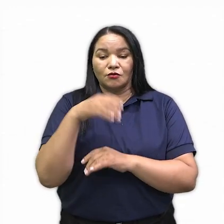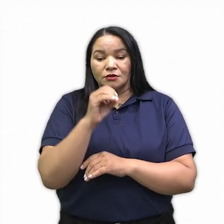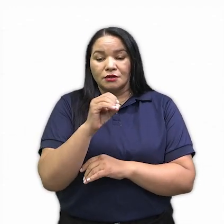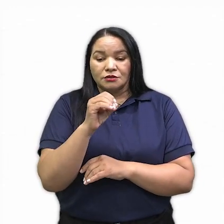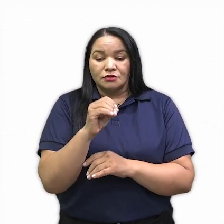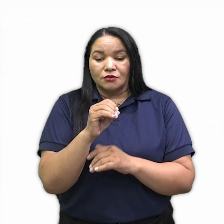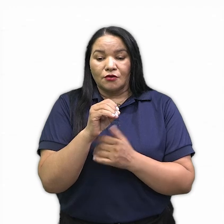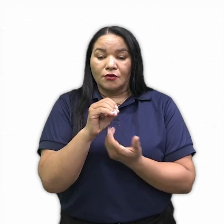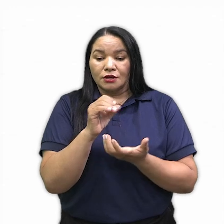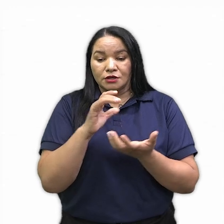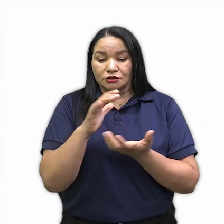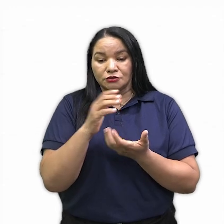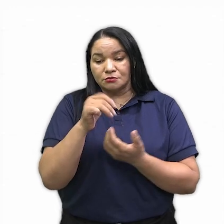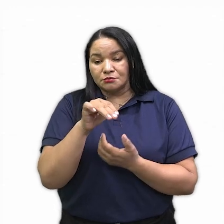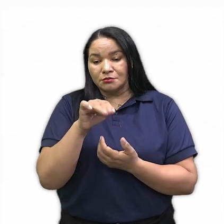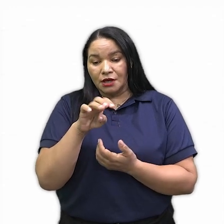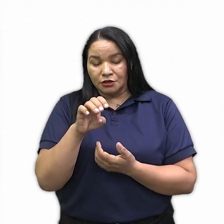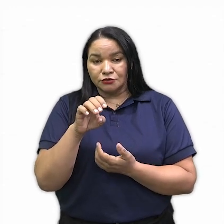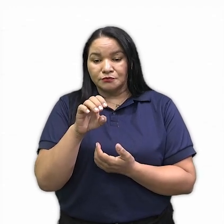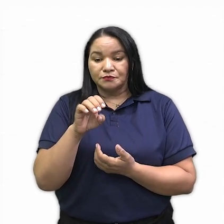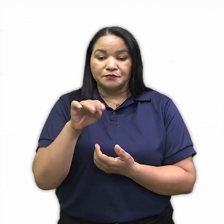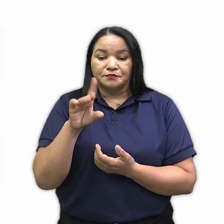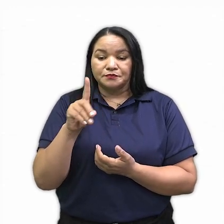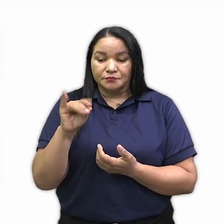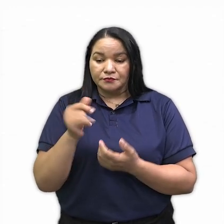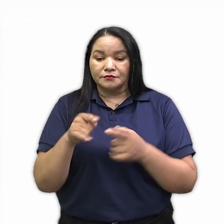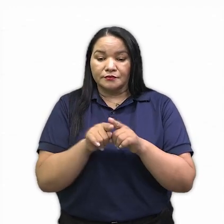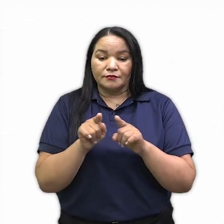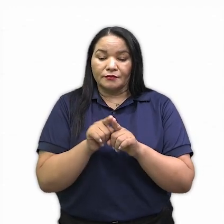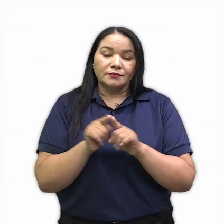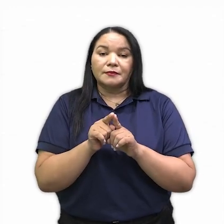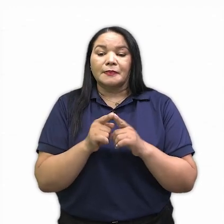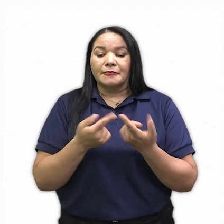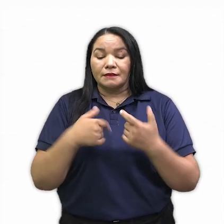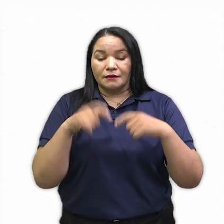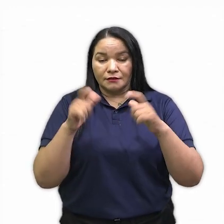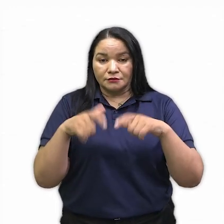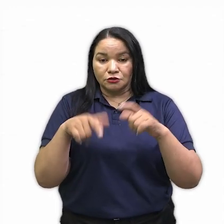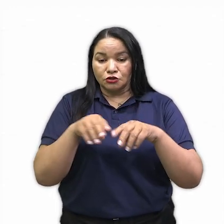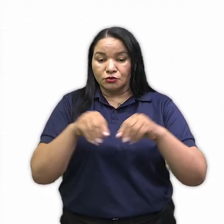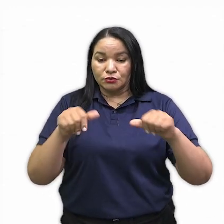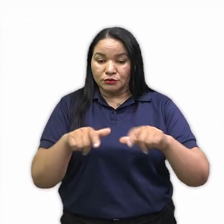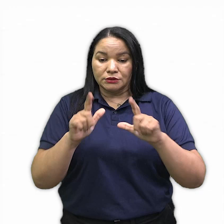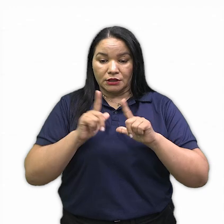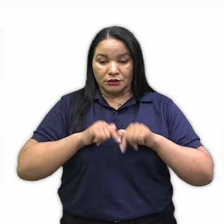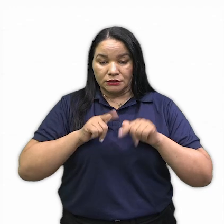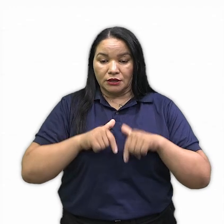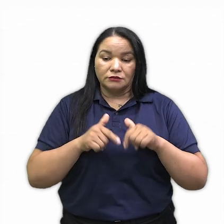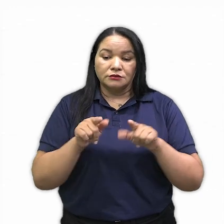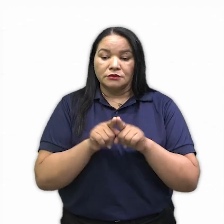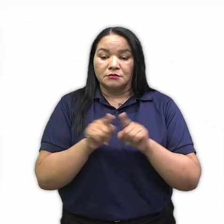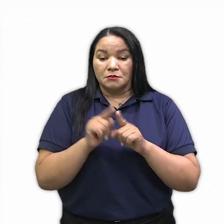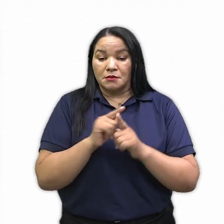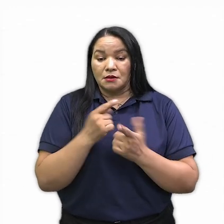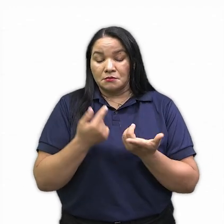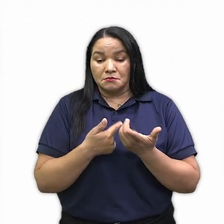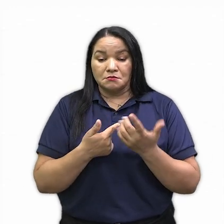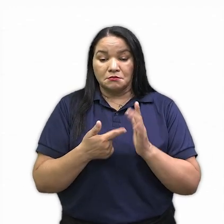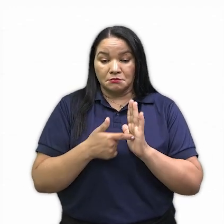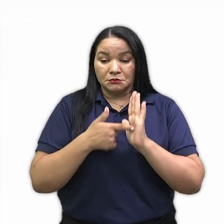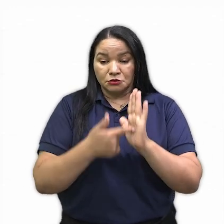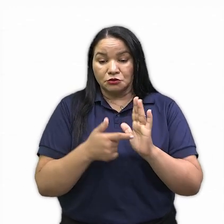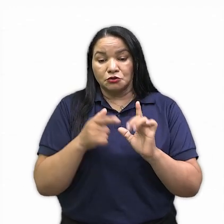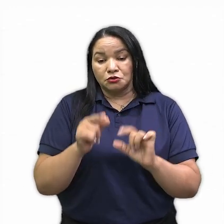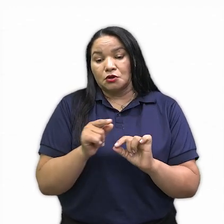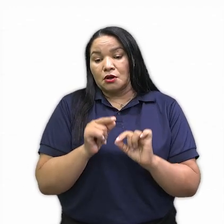Oriente Médio, especialmente ali das terras de Israel. Os judeus eles vão ter uma presença global significativa